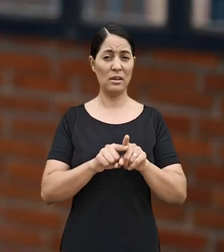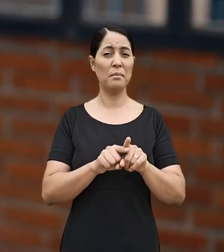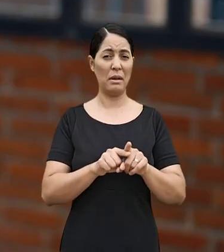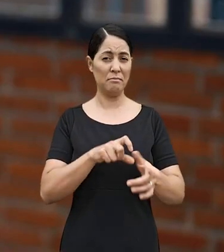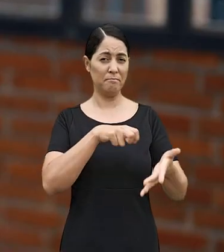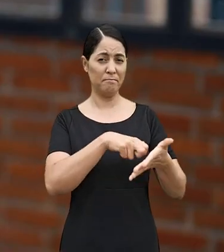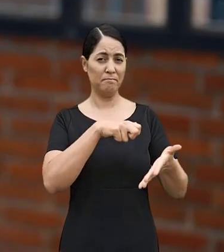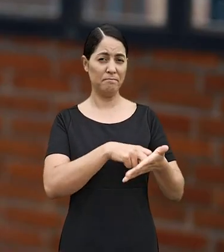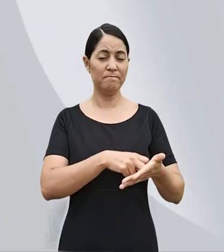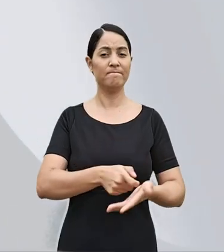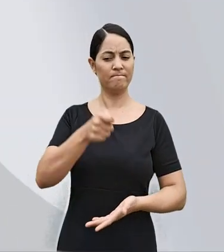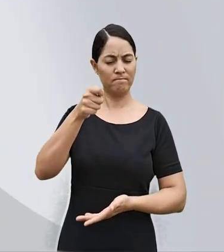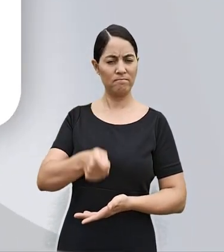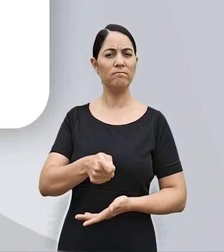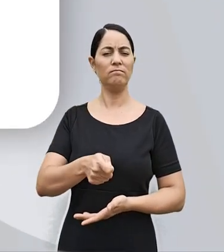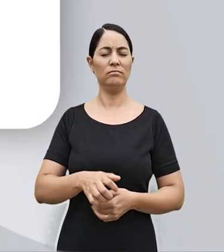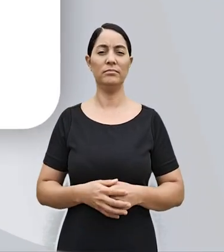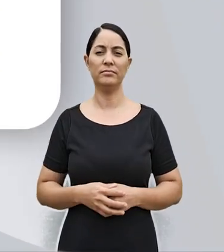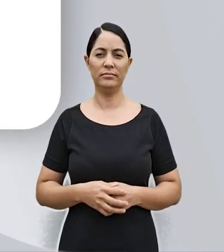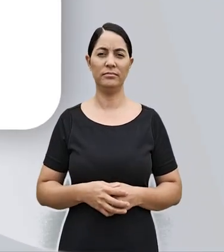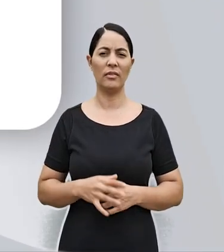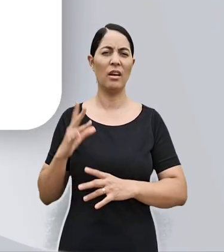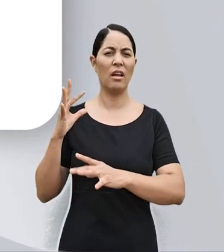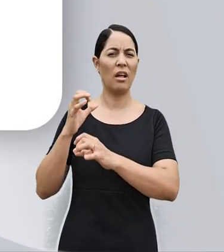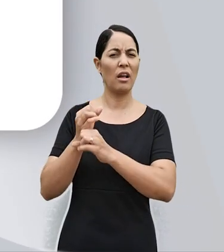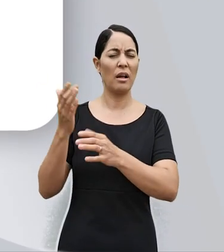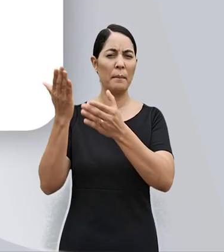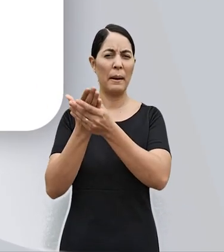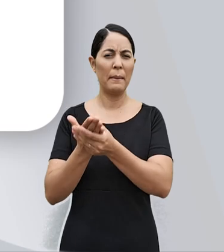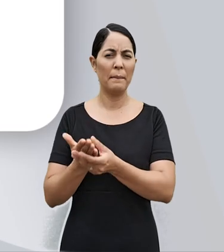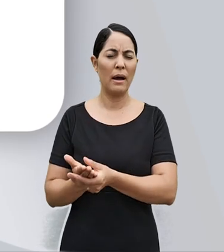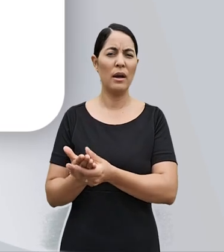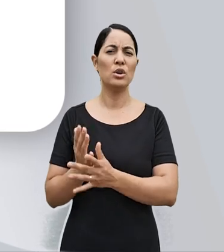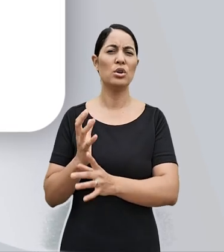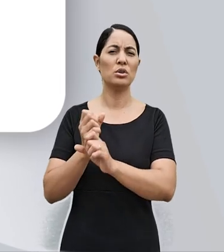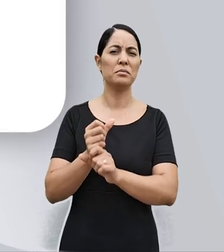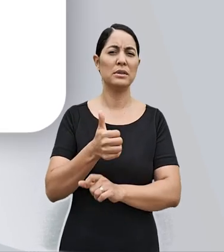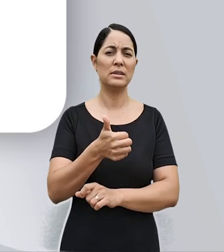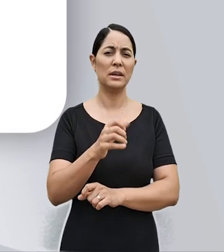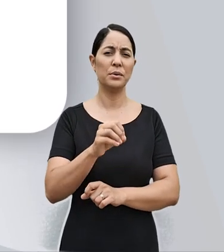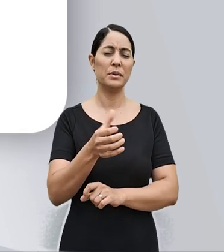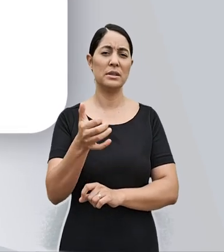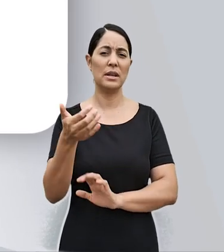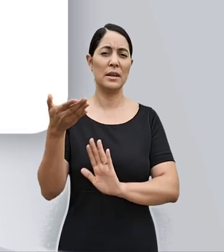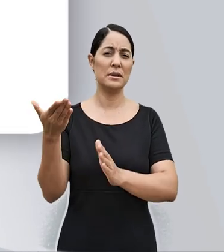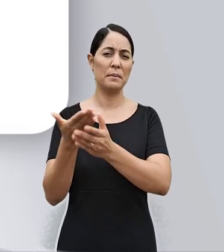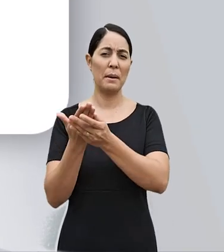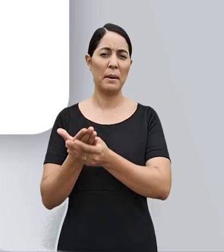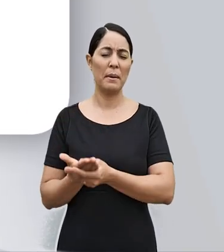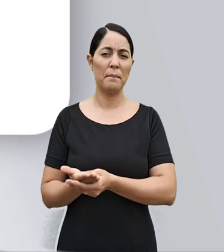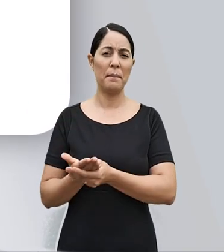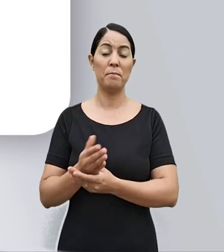sanções disciplinares. Com um número expressivo de 106 processos analisados e julgados, a OAB realizou mais uma rodada